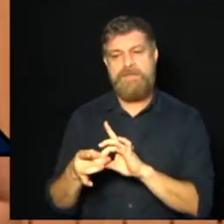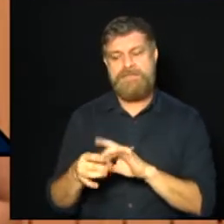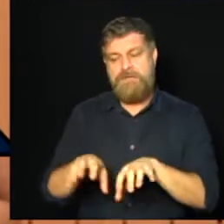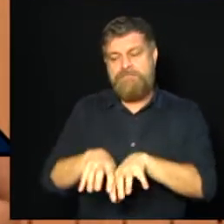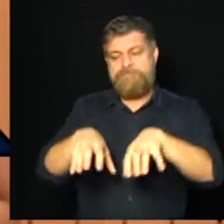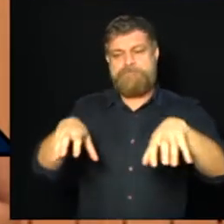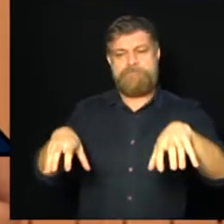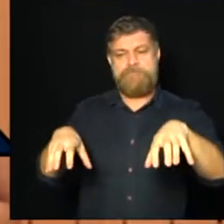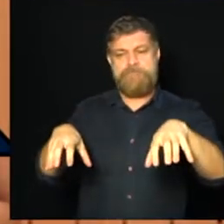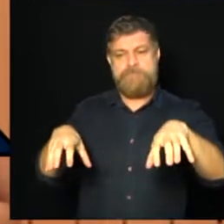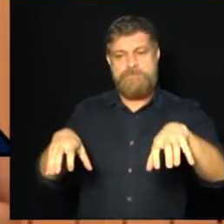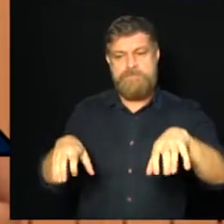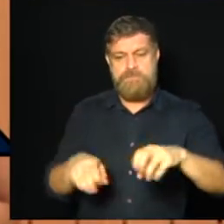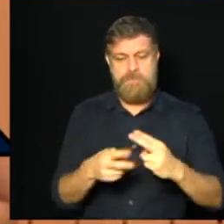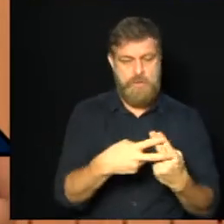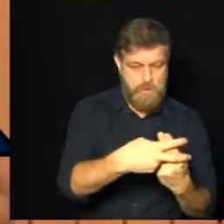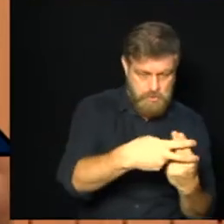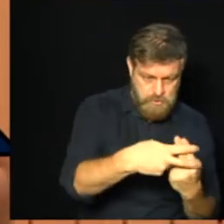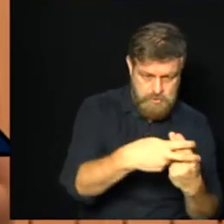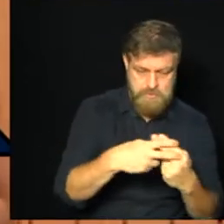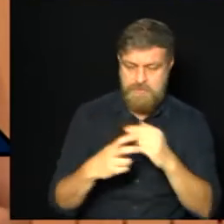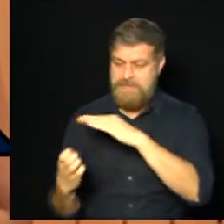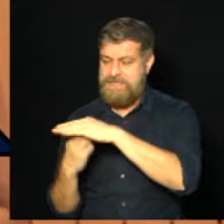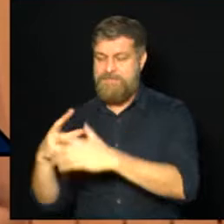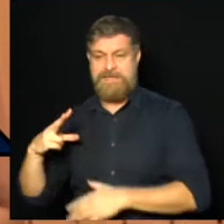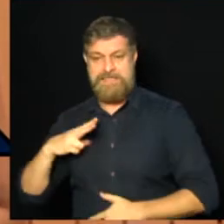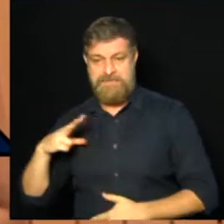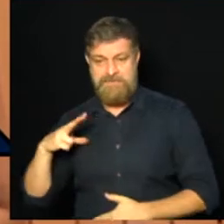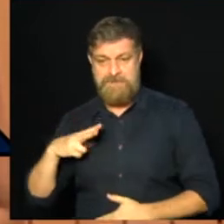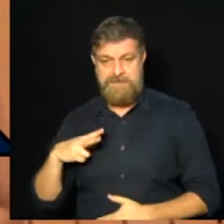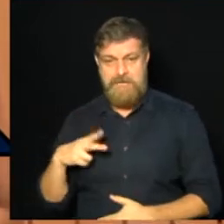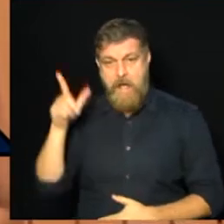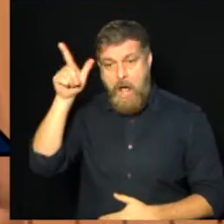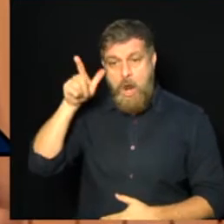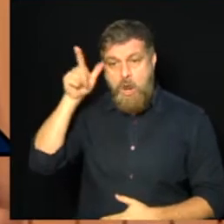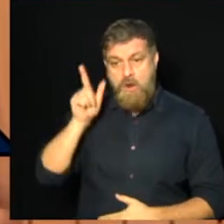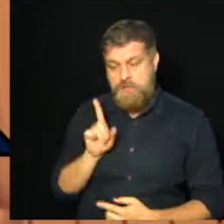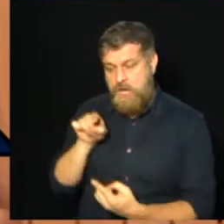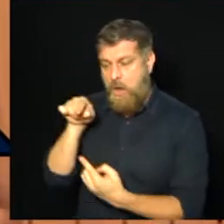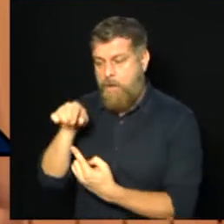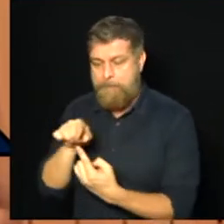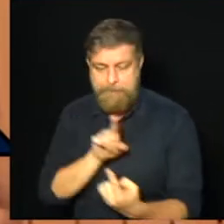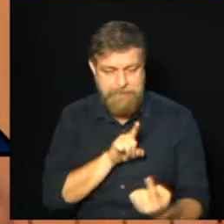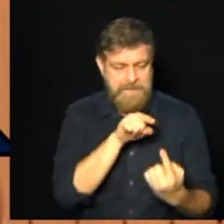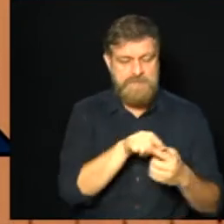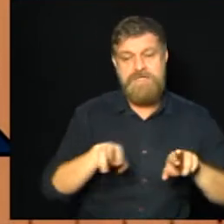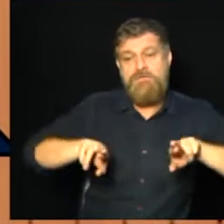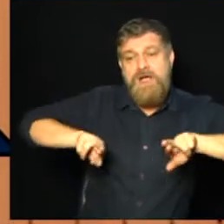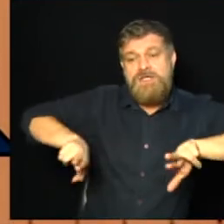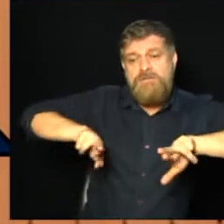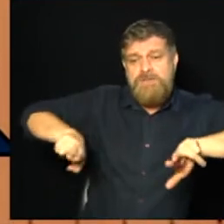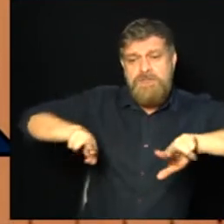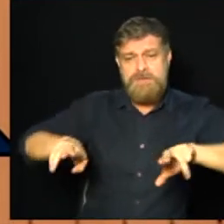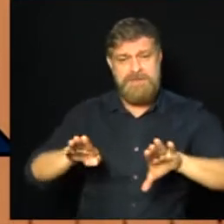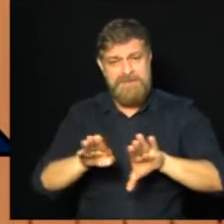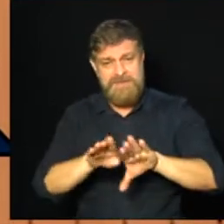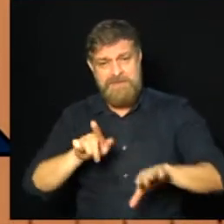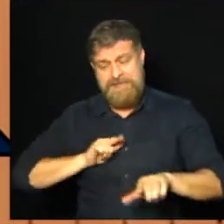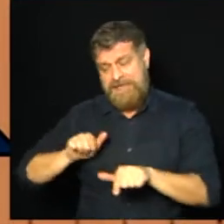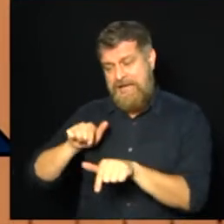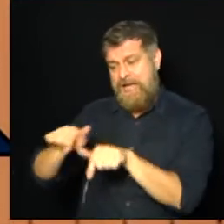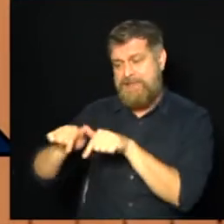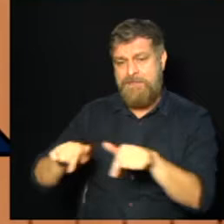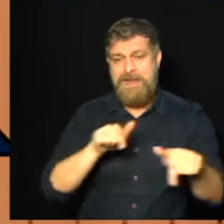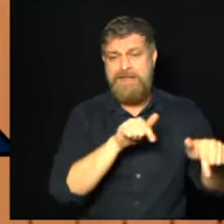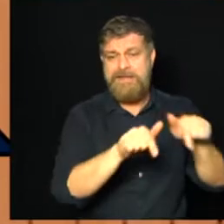diferentes. São coisas diferentes, que estão em lógicas diferentes, que estão inclusive, que trabalham